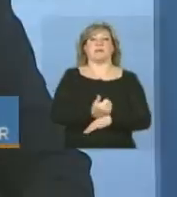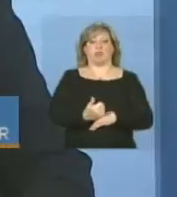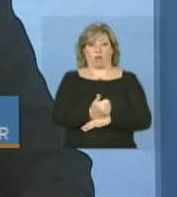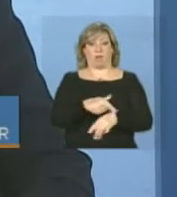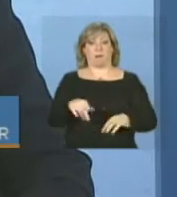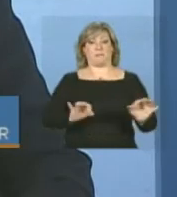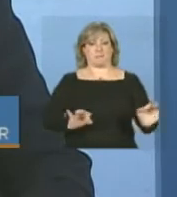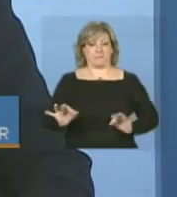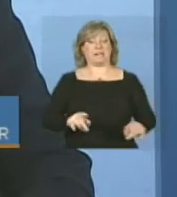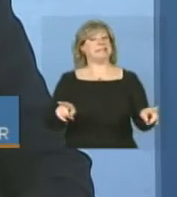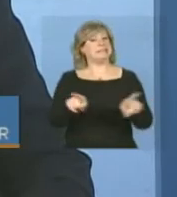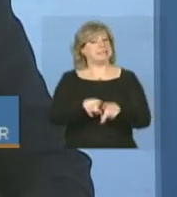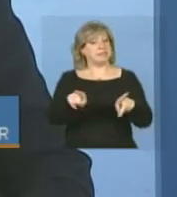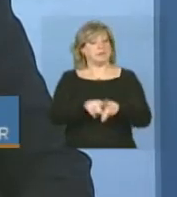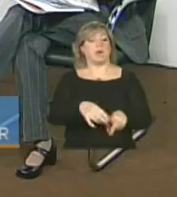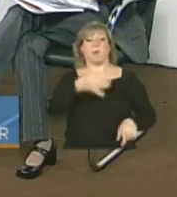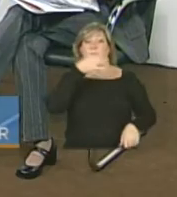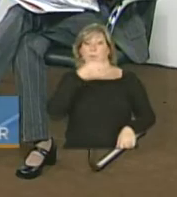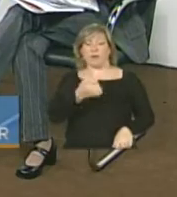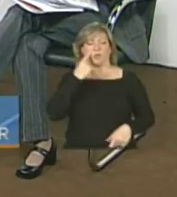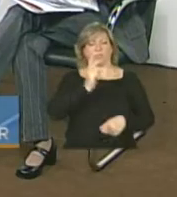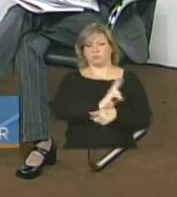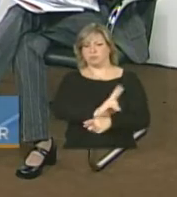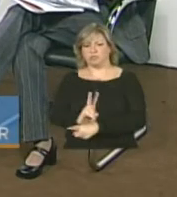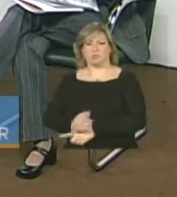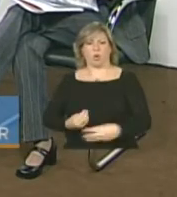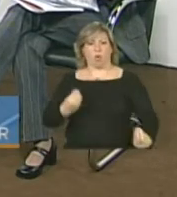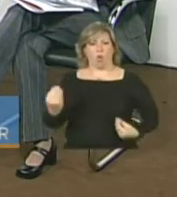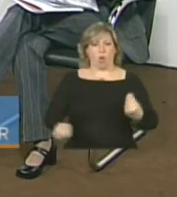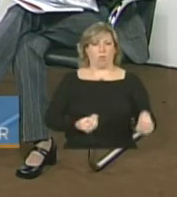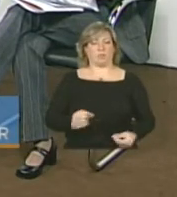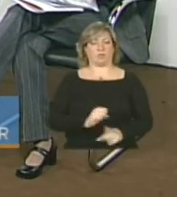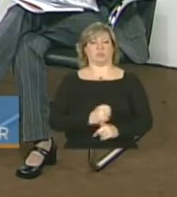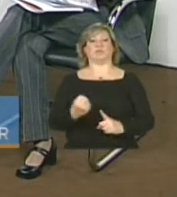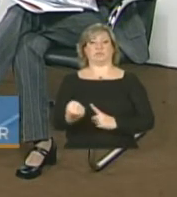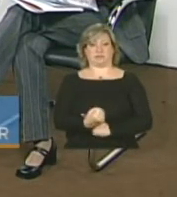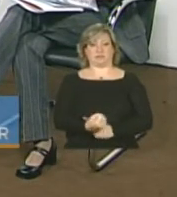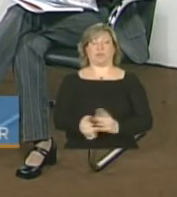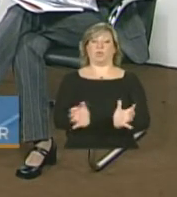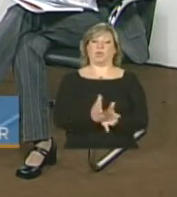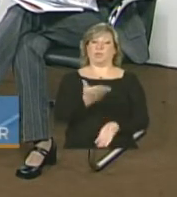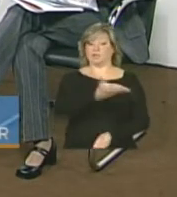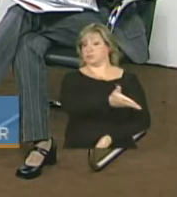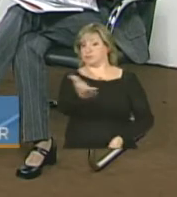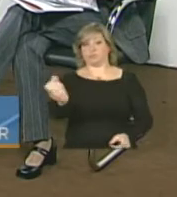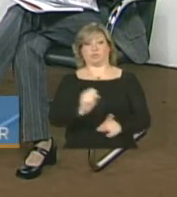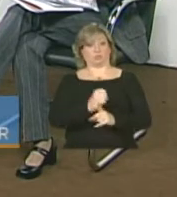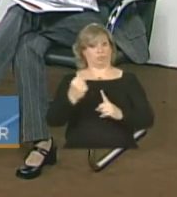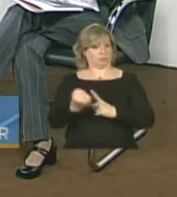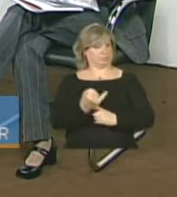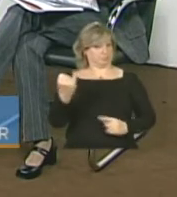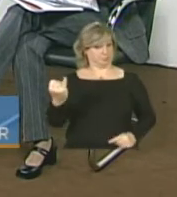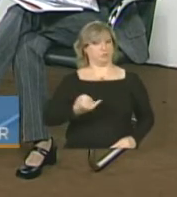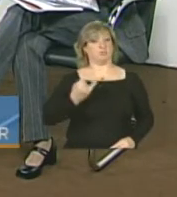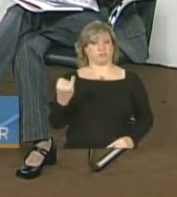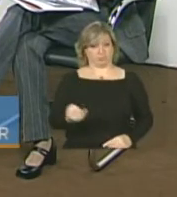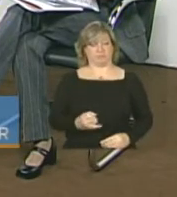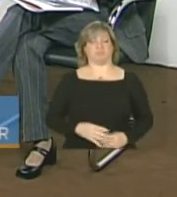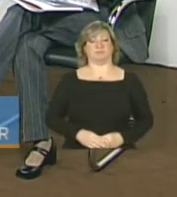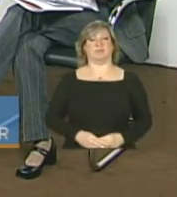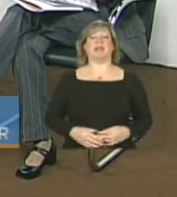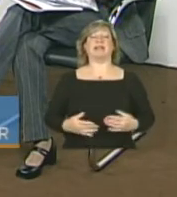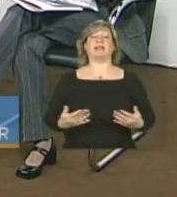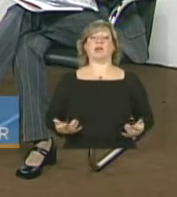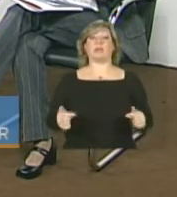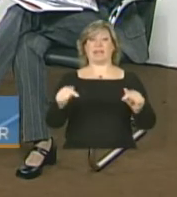e também propostas de monitoramento, de controle social por parte da sociedade, que é extremamente importante. Então,